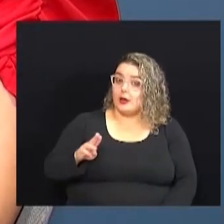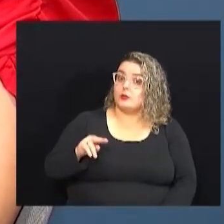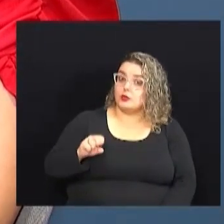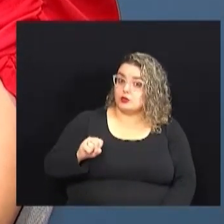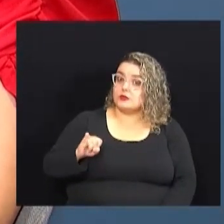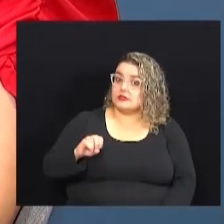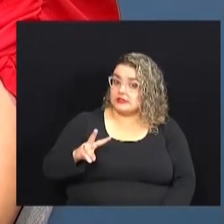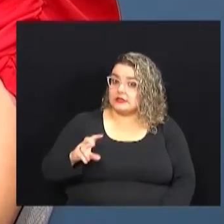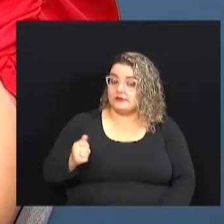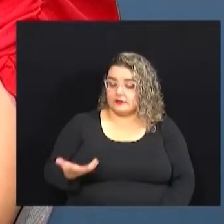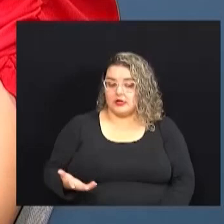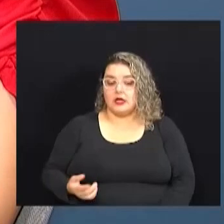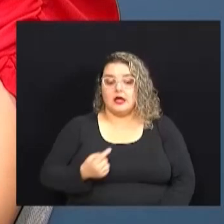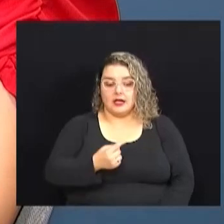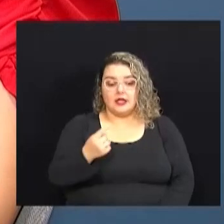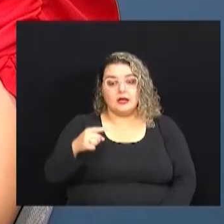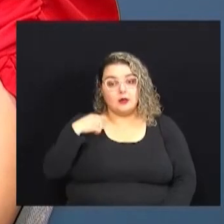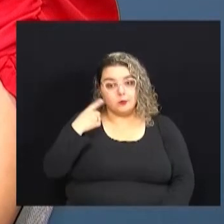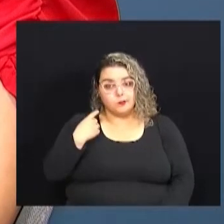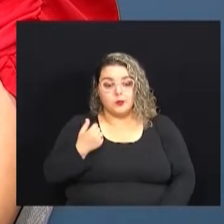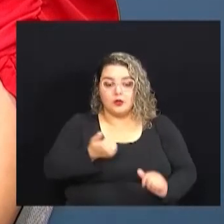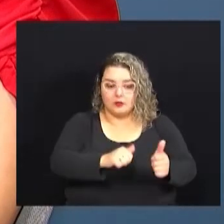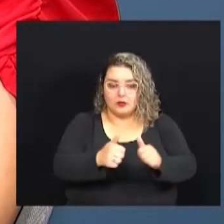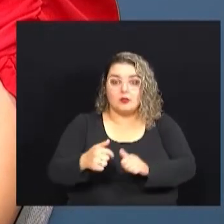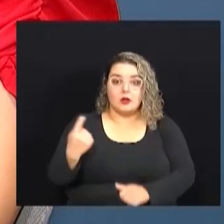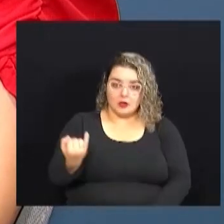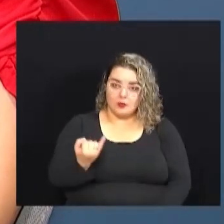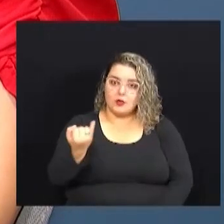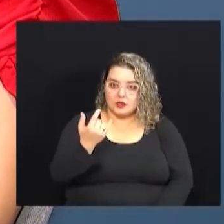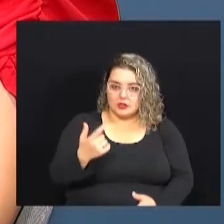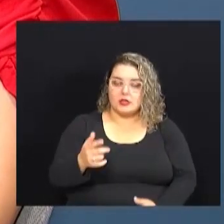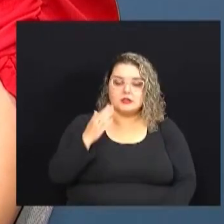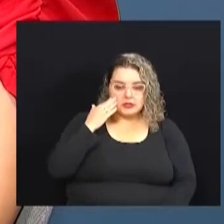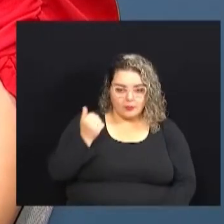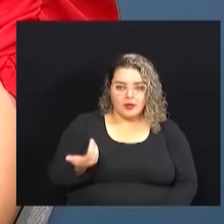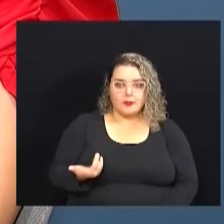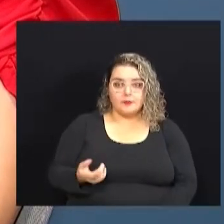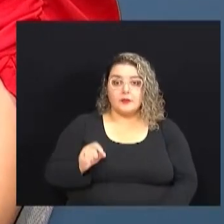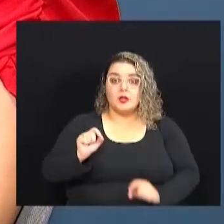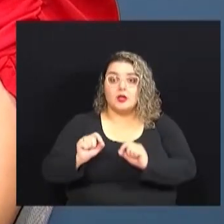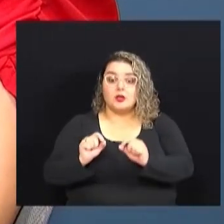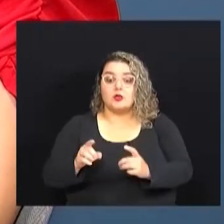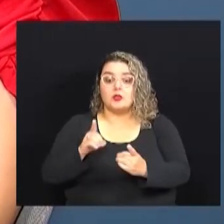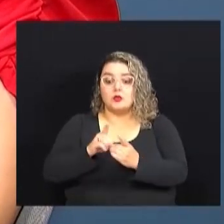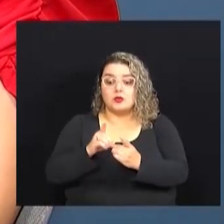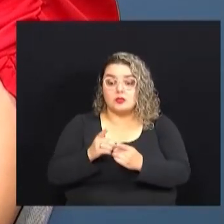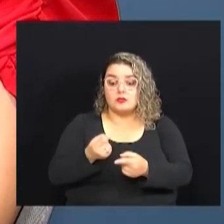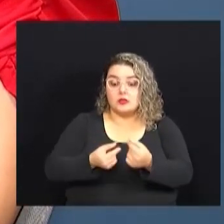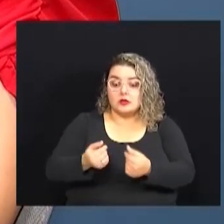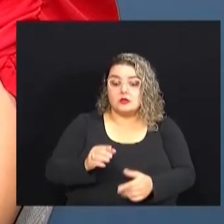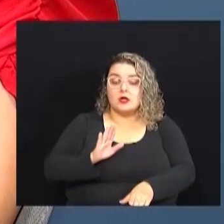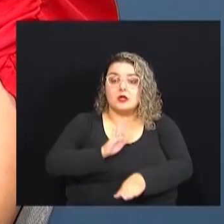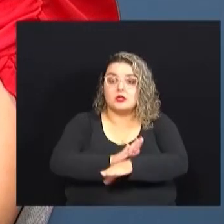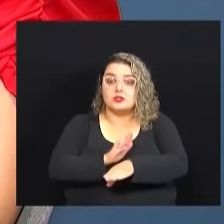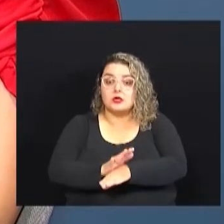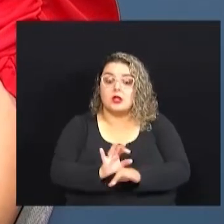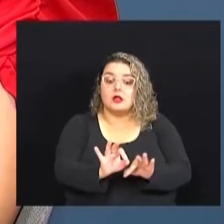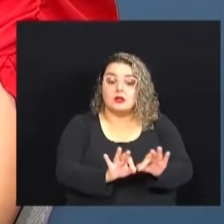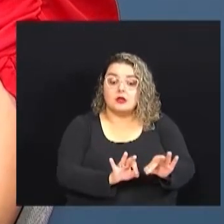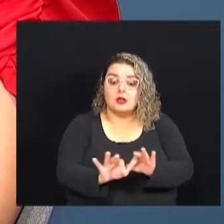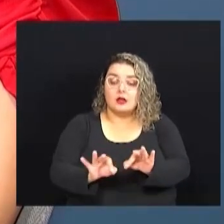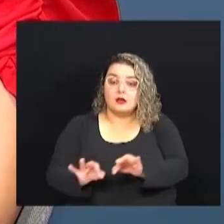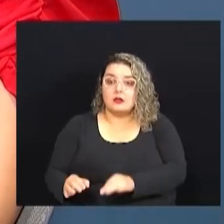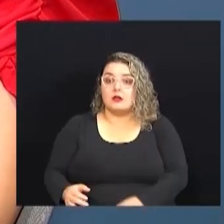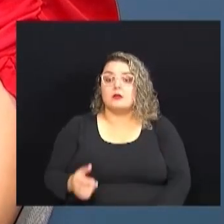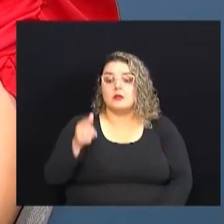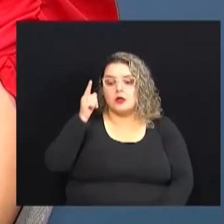muito importante e cabe ao advogado fazer essa avaliação, né? E o que o papel do consultor financeiro vai ajudar essa pessoa na organização